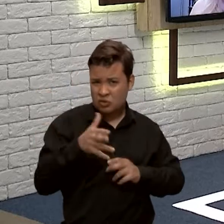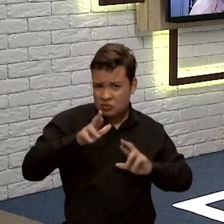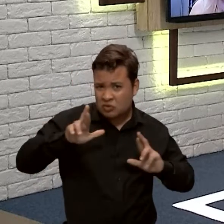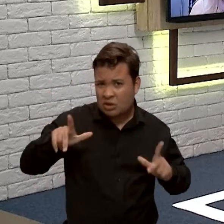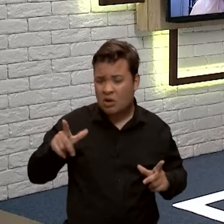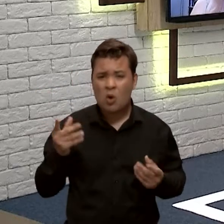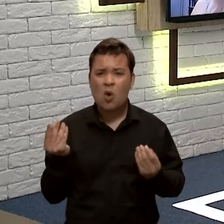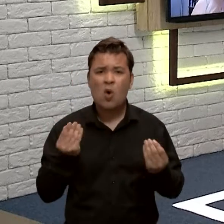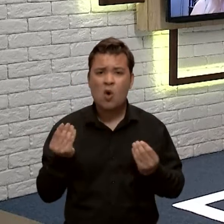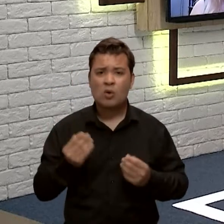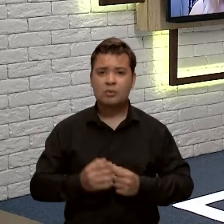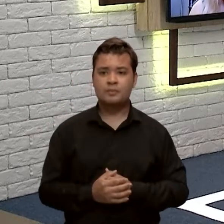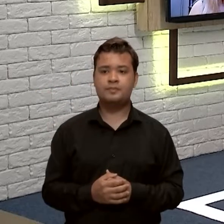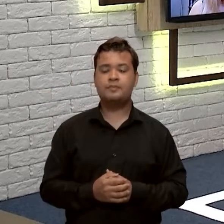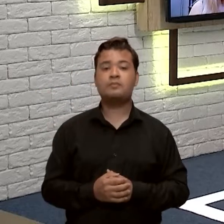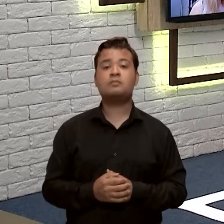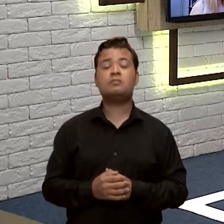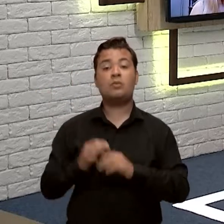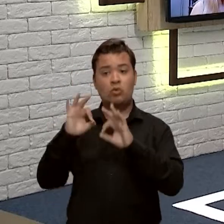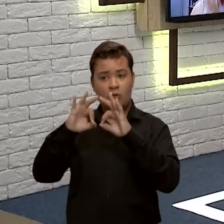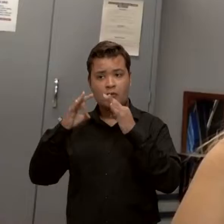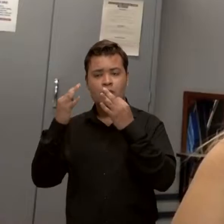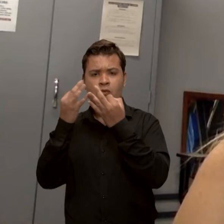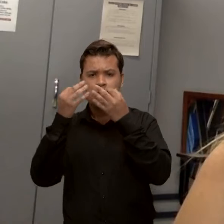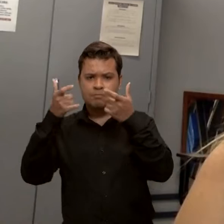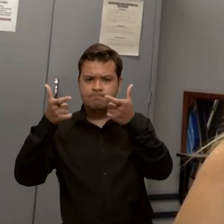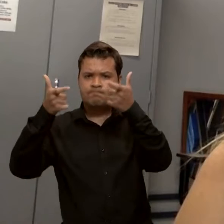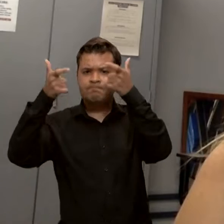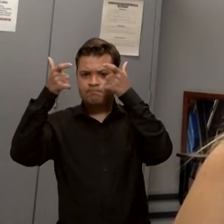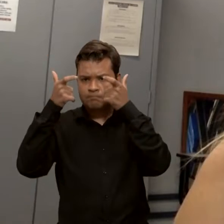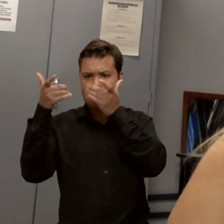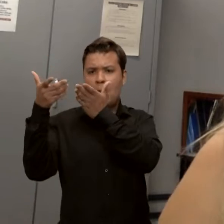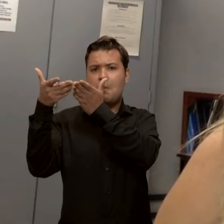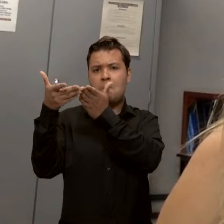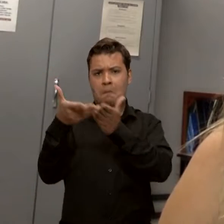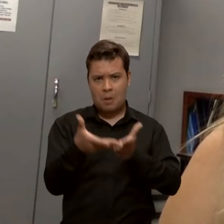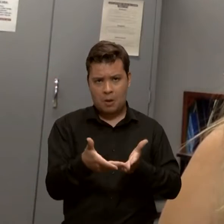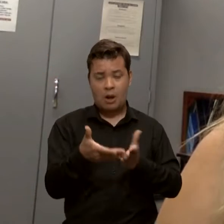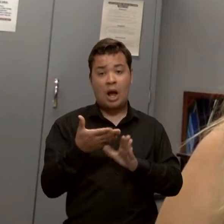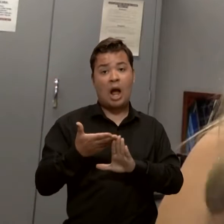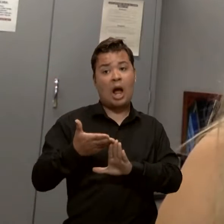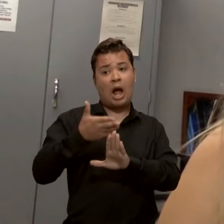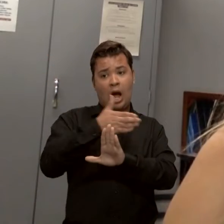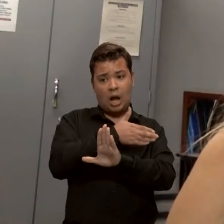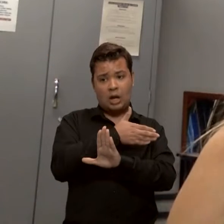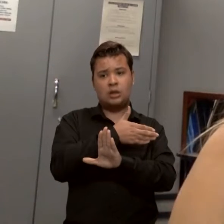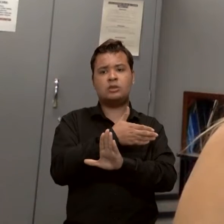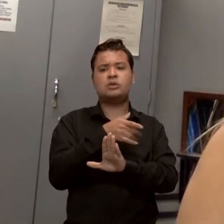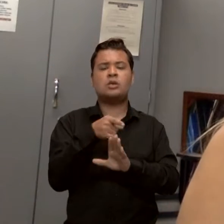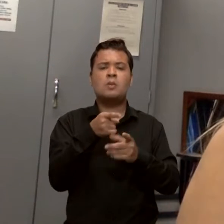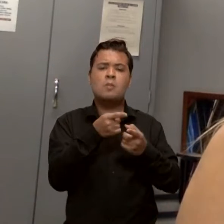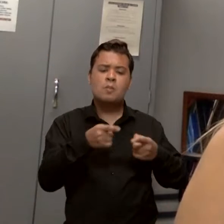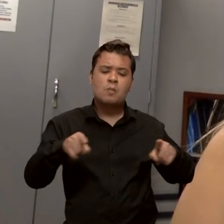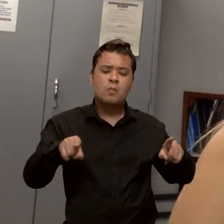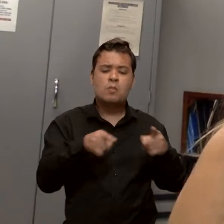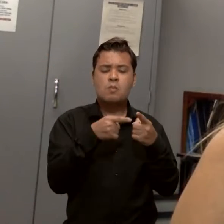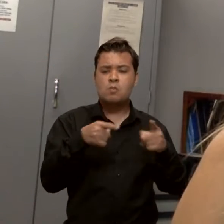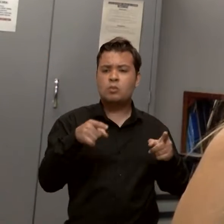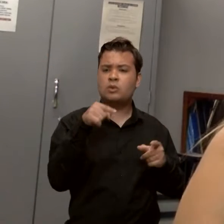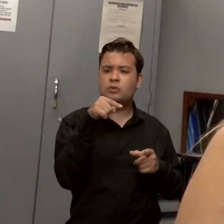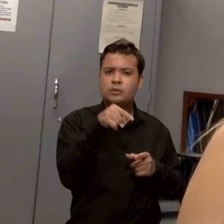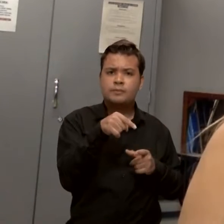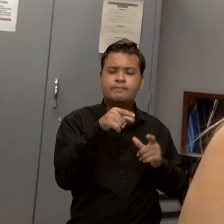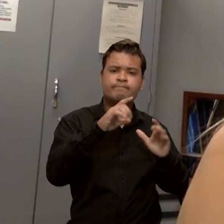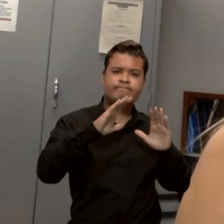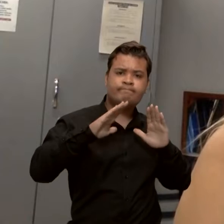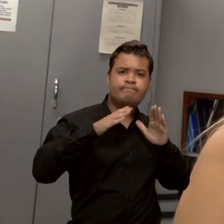Então, antes da família real chegar ao Brasil, a música era uma música voltada praticamente